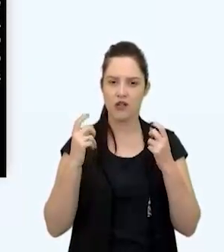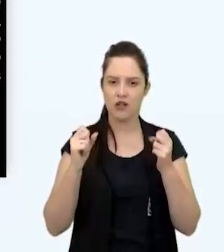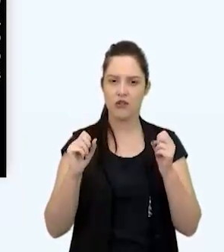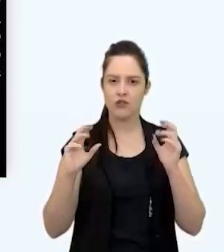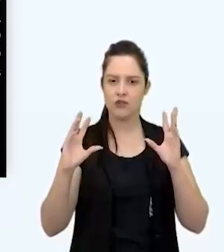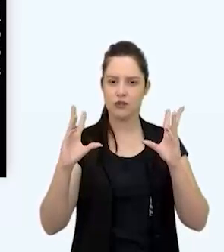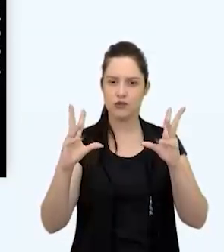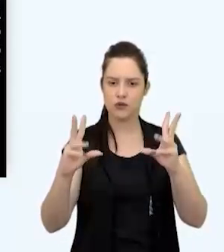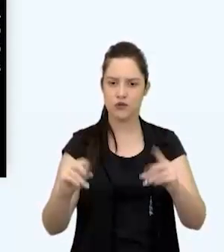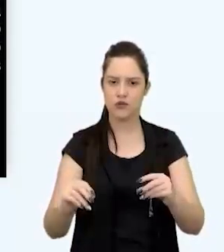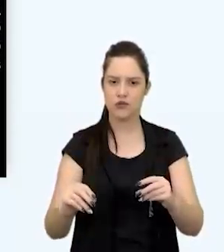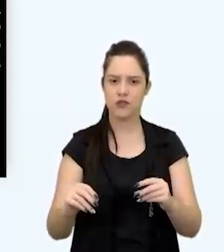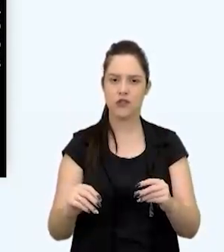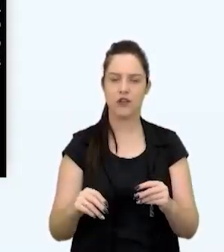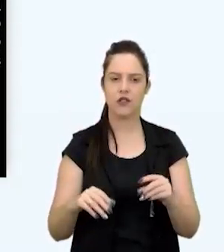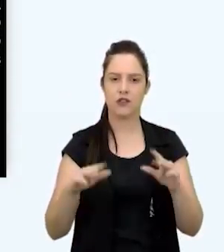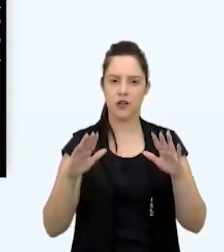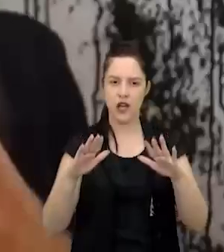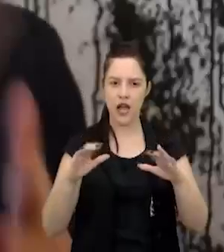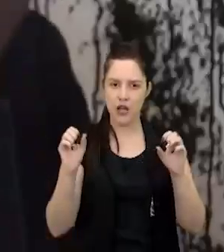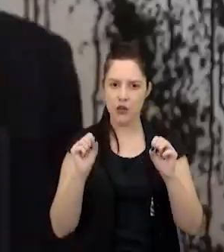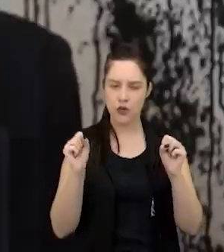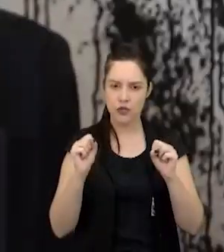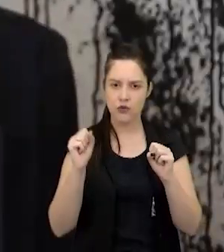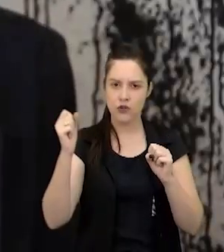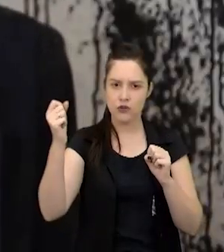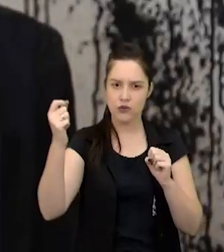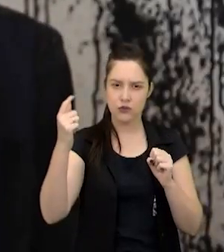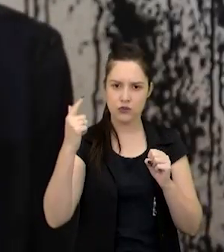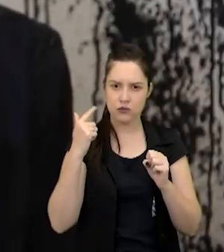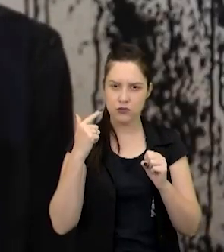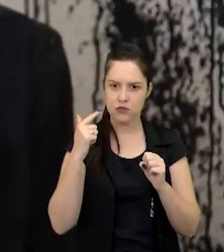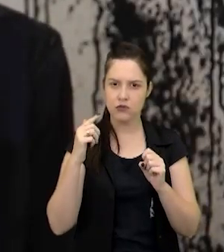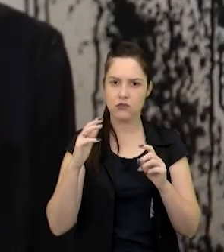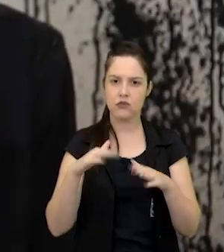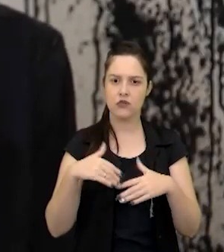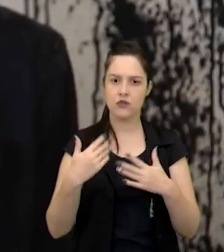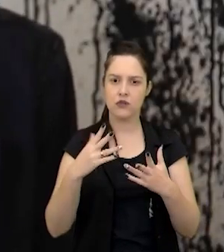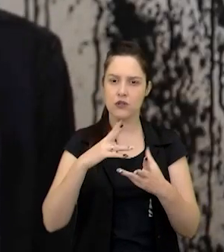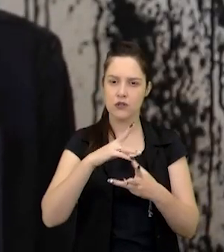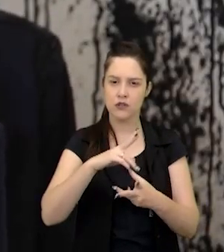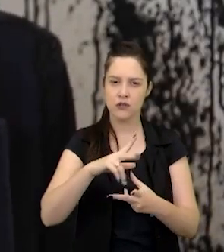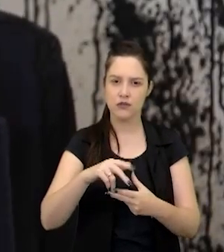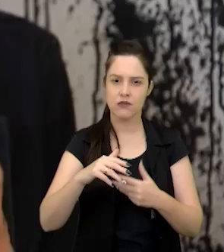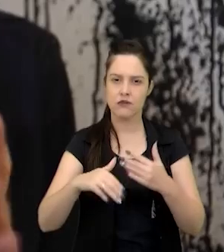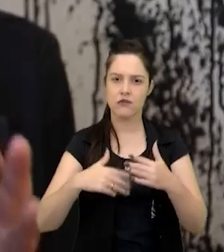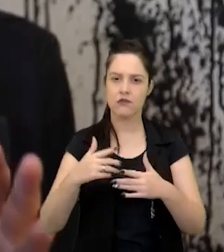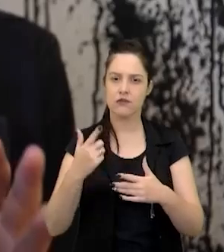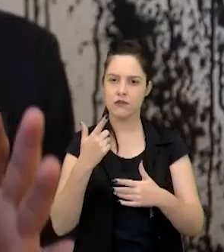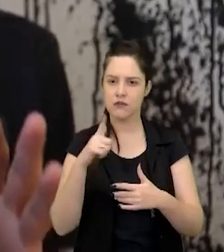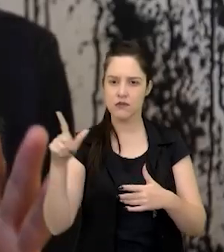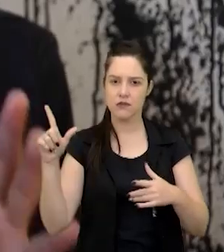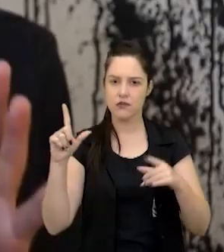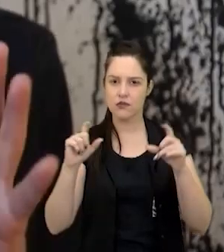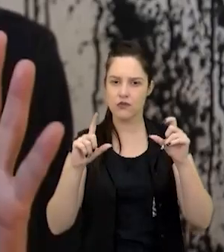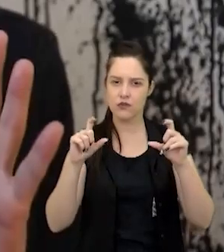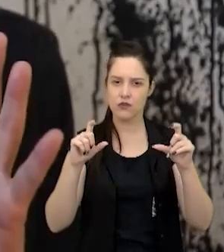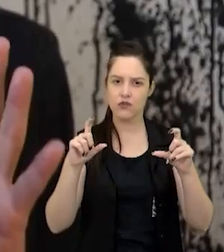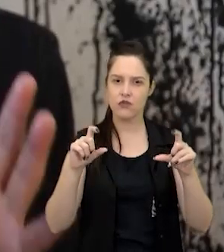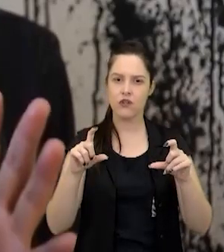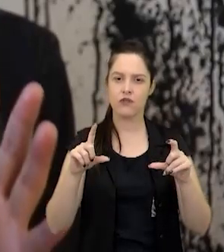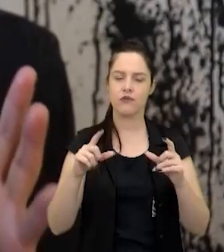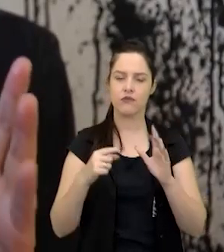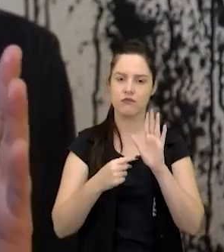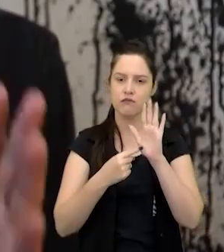novos adoradores do sol. Daí, o mundo passou a ser outro. A fotografia retratava as coisas de